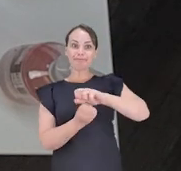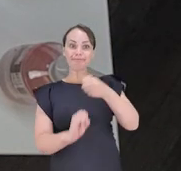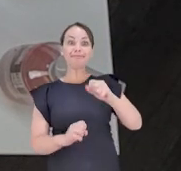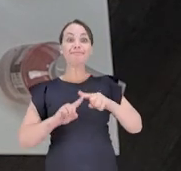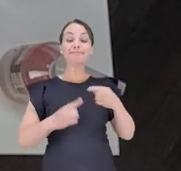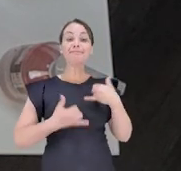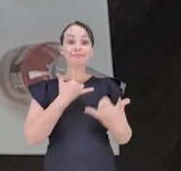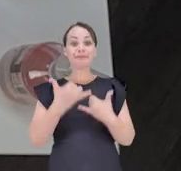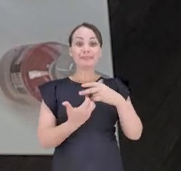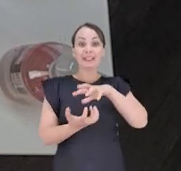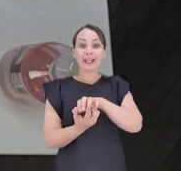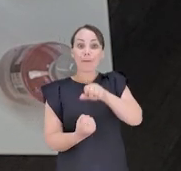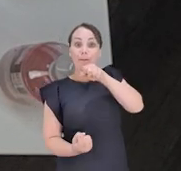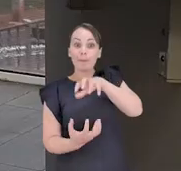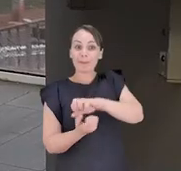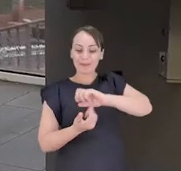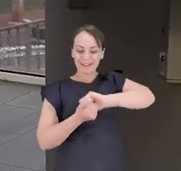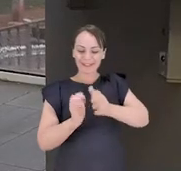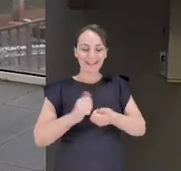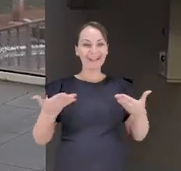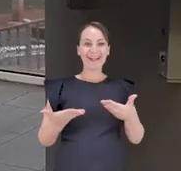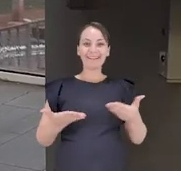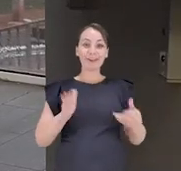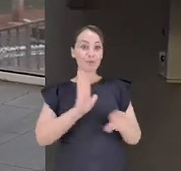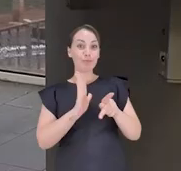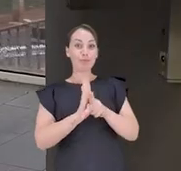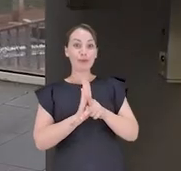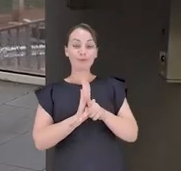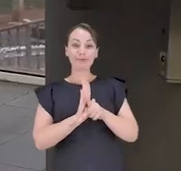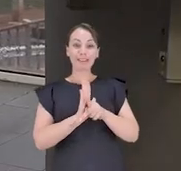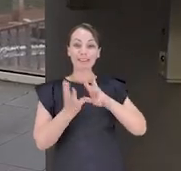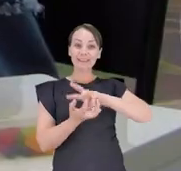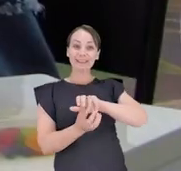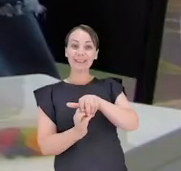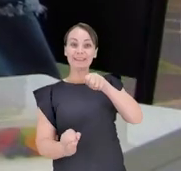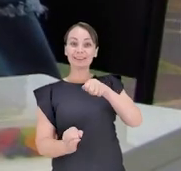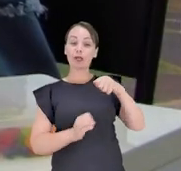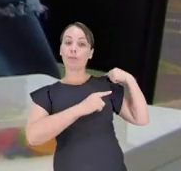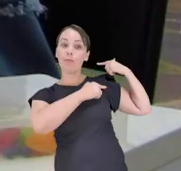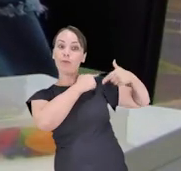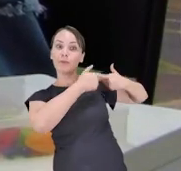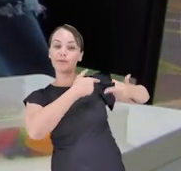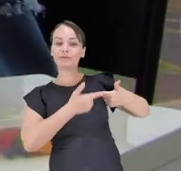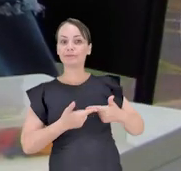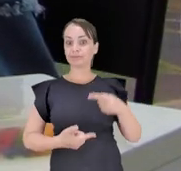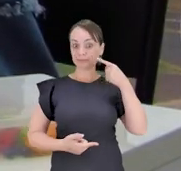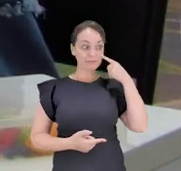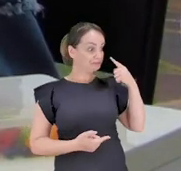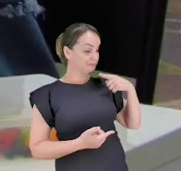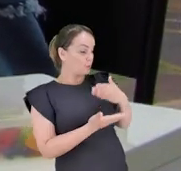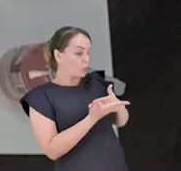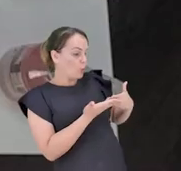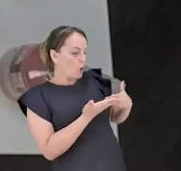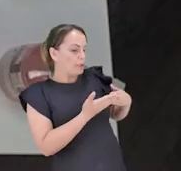massinha. E agora acho que o slime é a nova massinha das novas gerações. E aí, ó, tá vendo que tá pegando essa